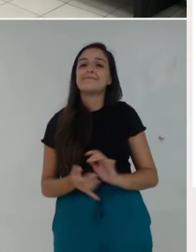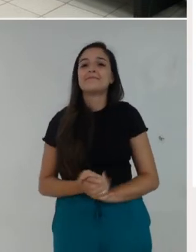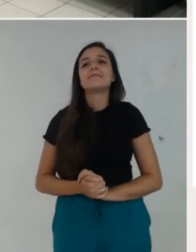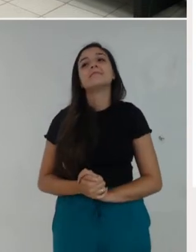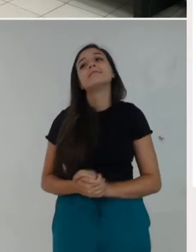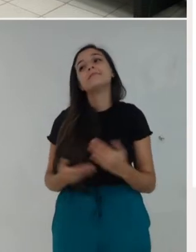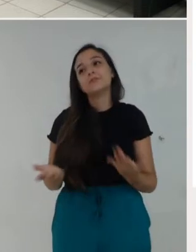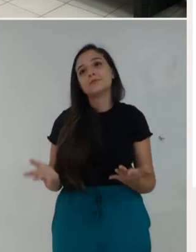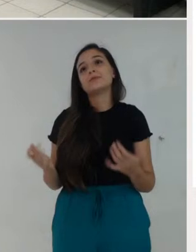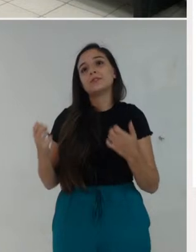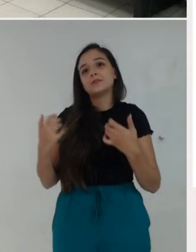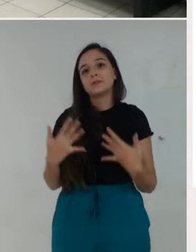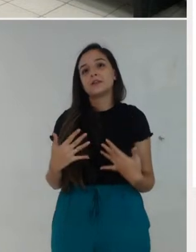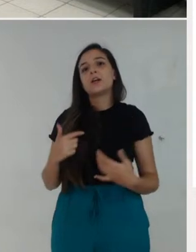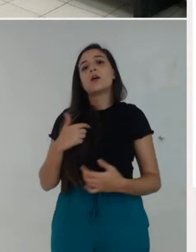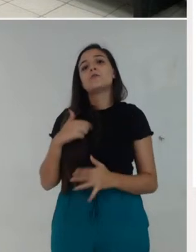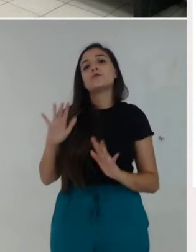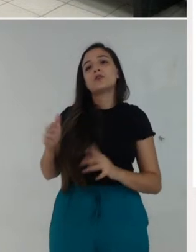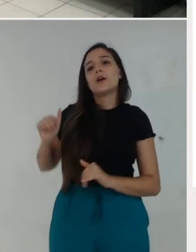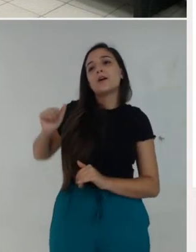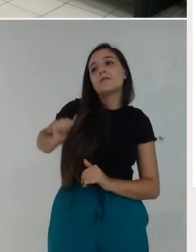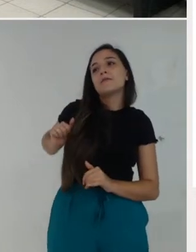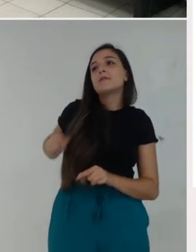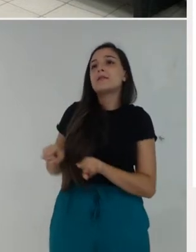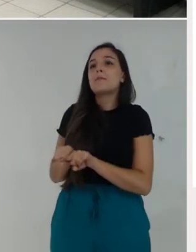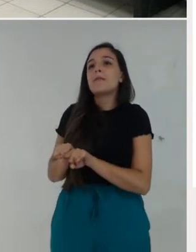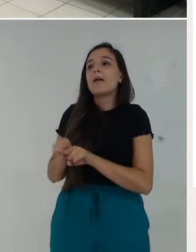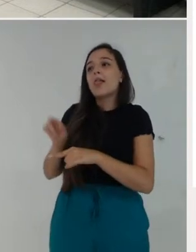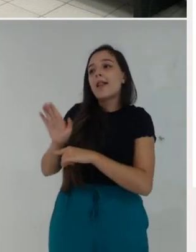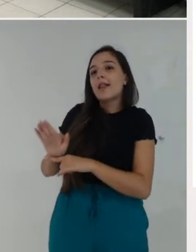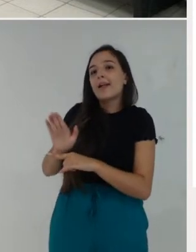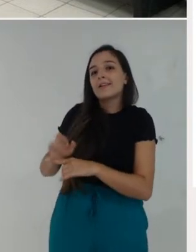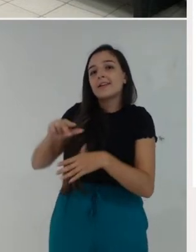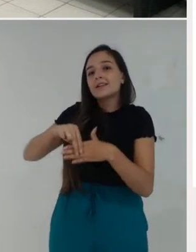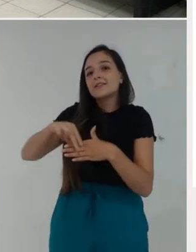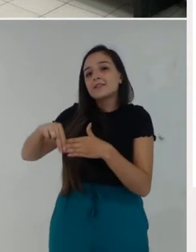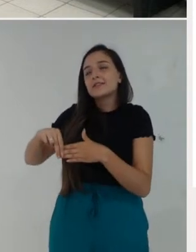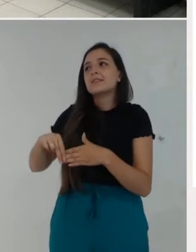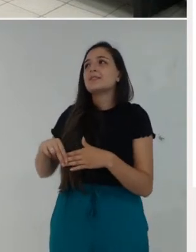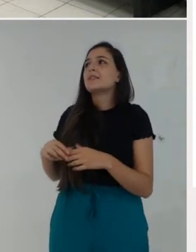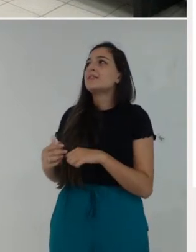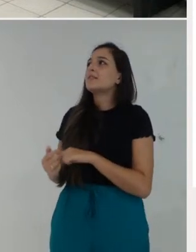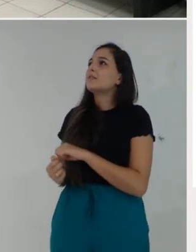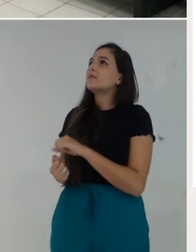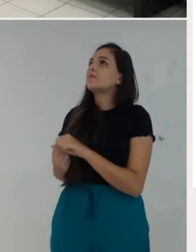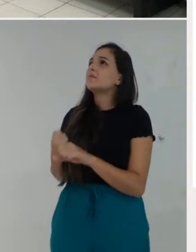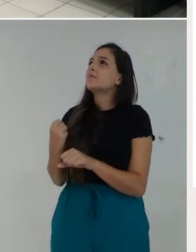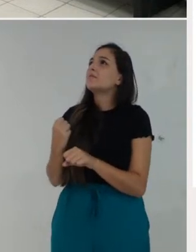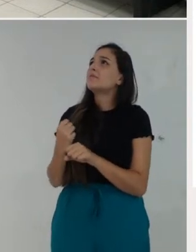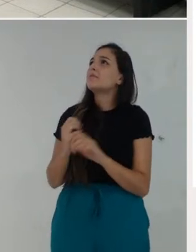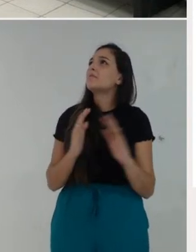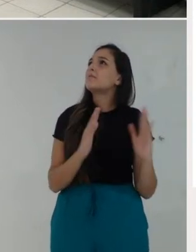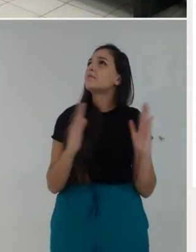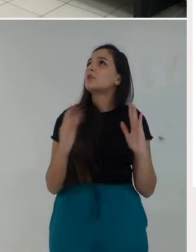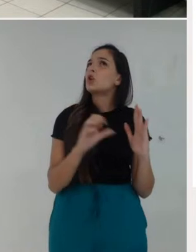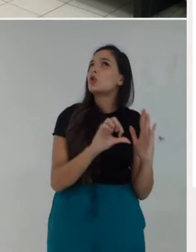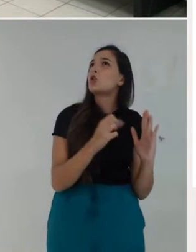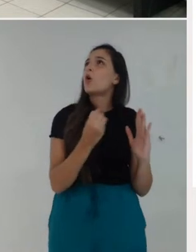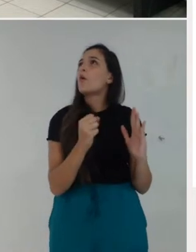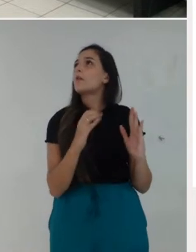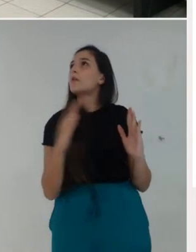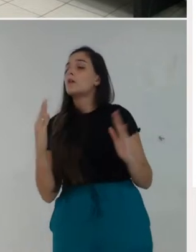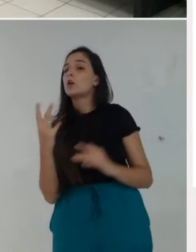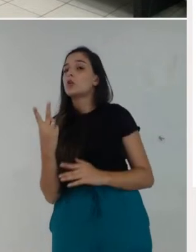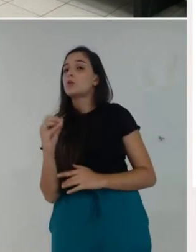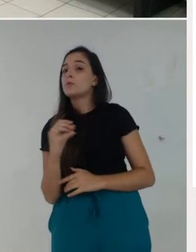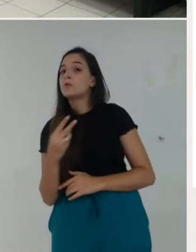bolsista barra, uma espécie de editora assistente da Cadernos desde no período de 98 a